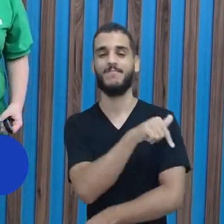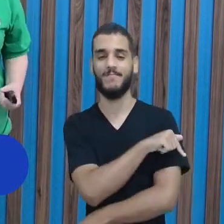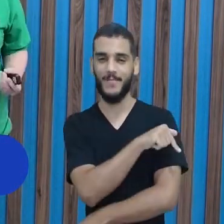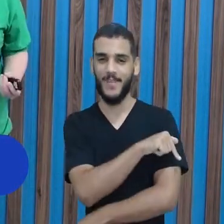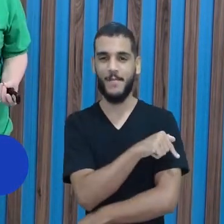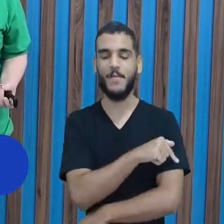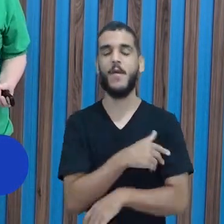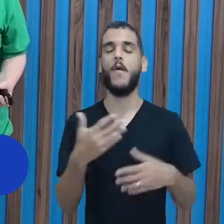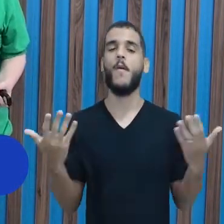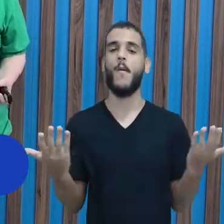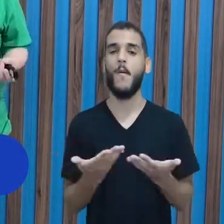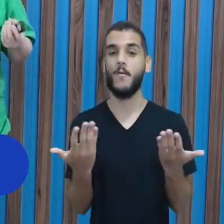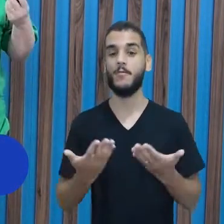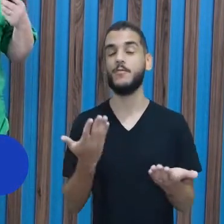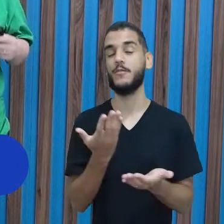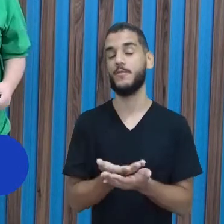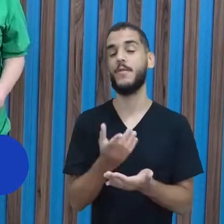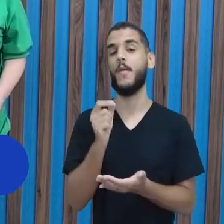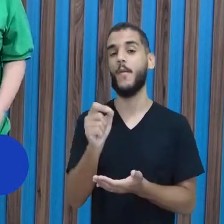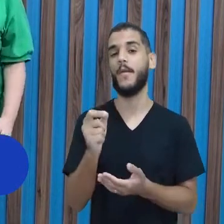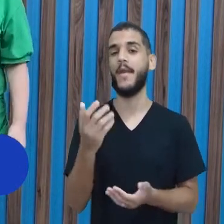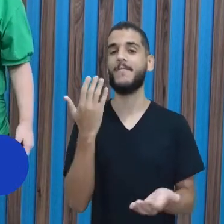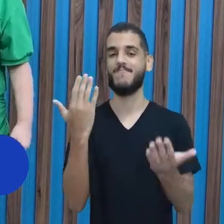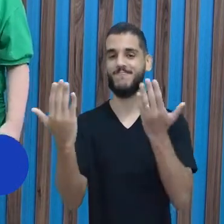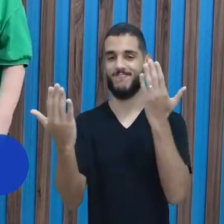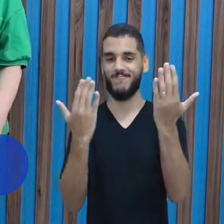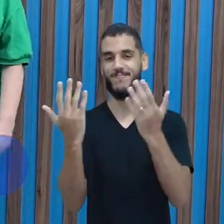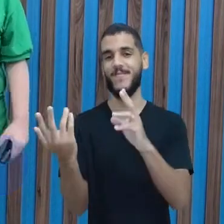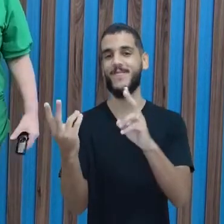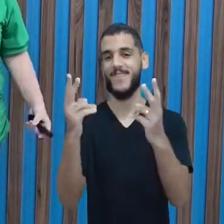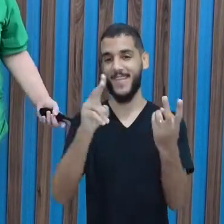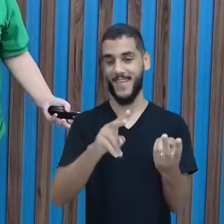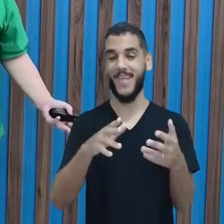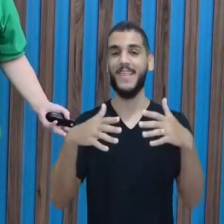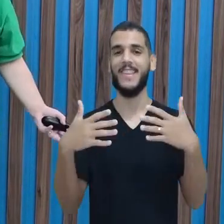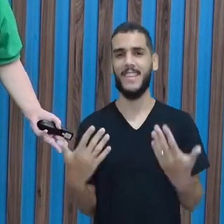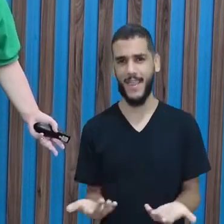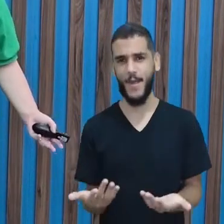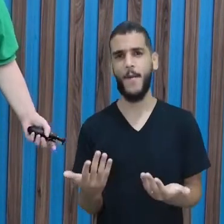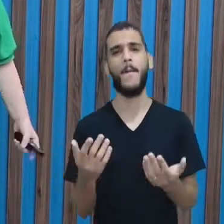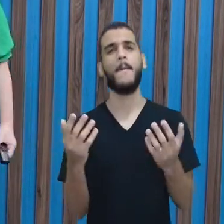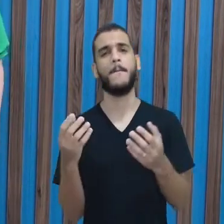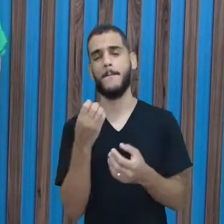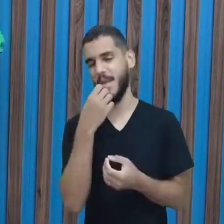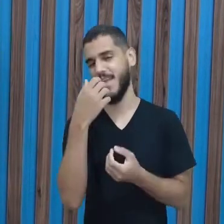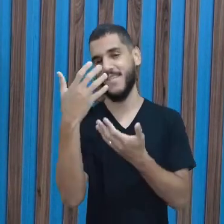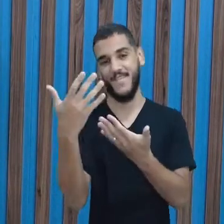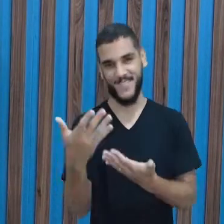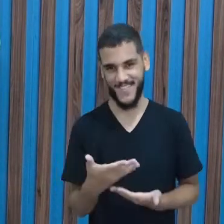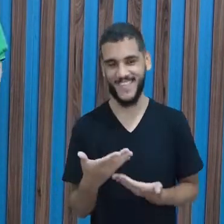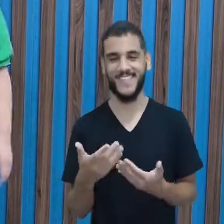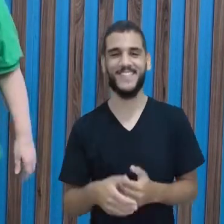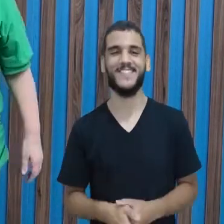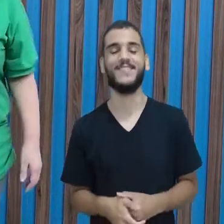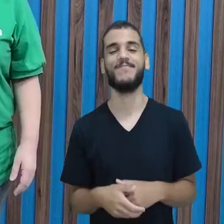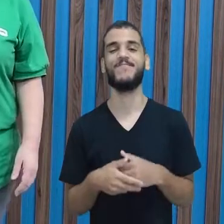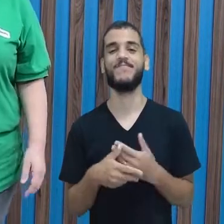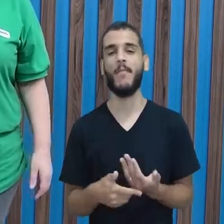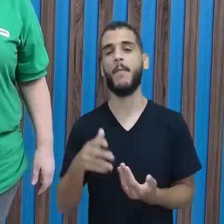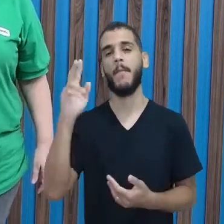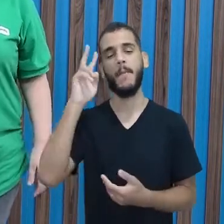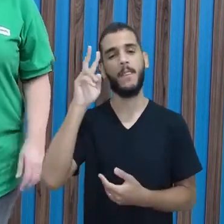a proporcionalidade inversa. Então, sejam bem-vindos ao nosso canal.